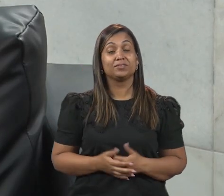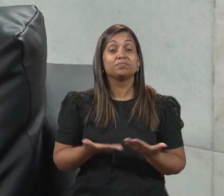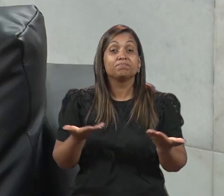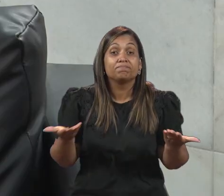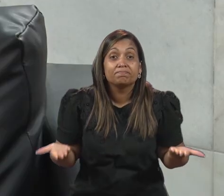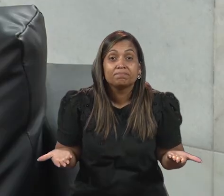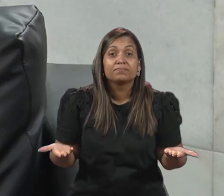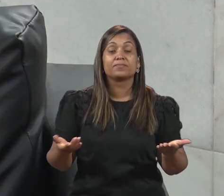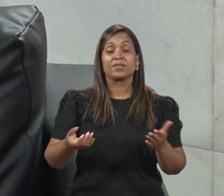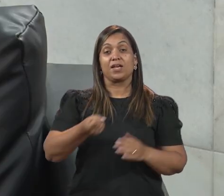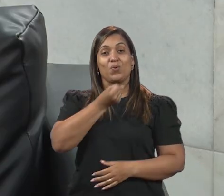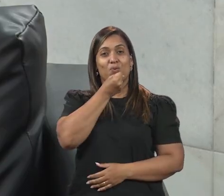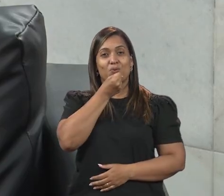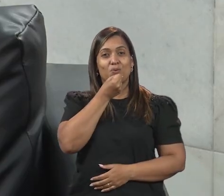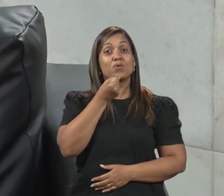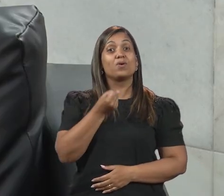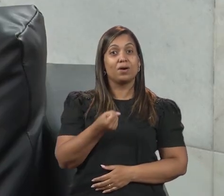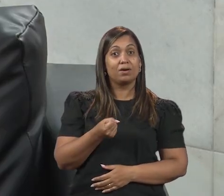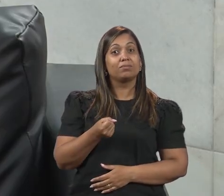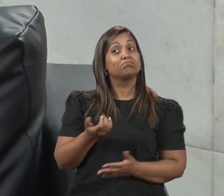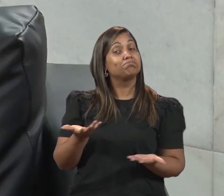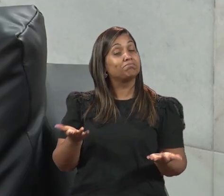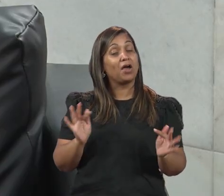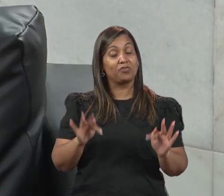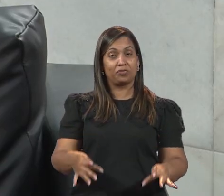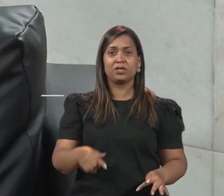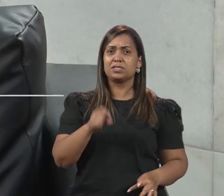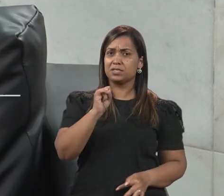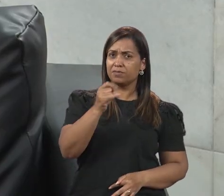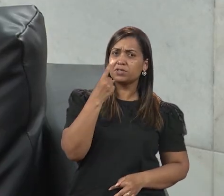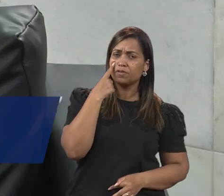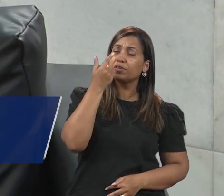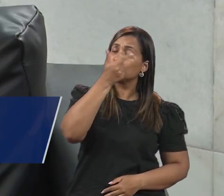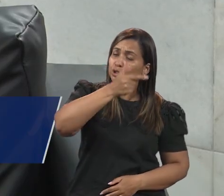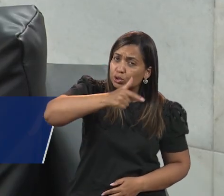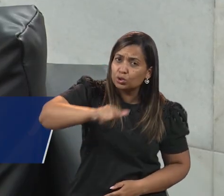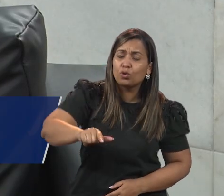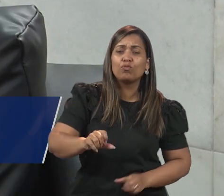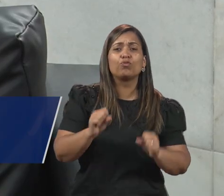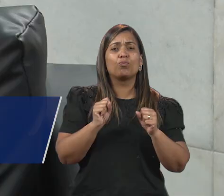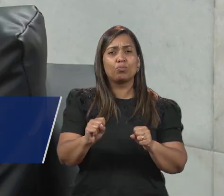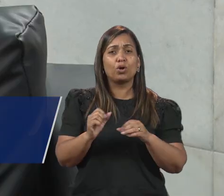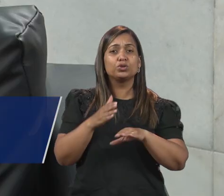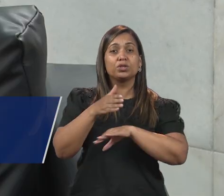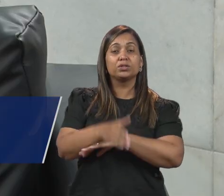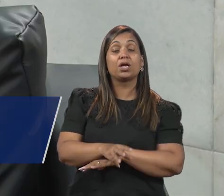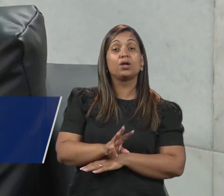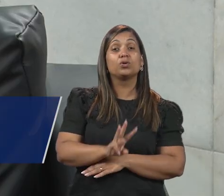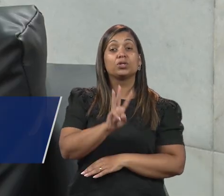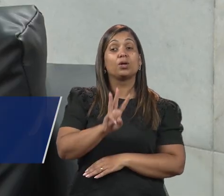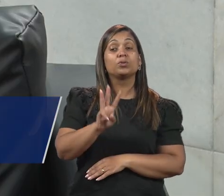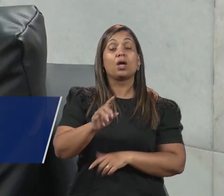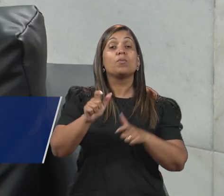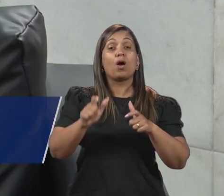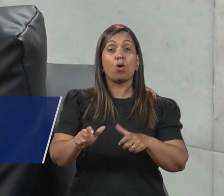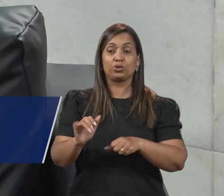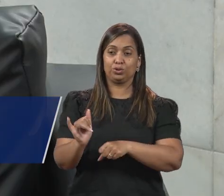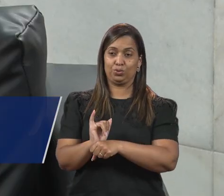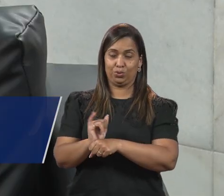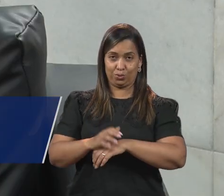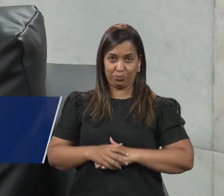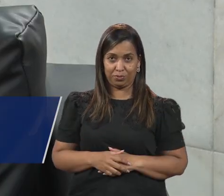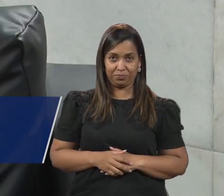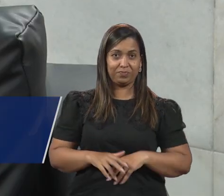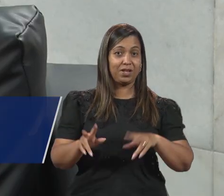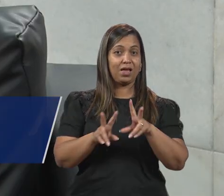Esta edição do Questão de Ordem fica por aqui. Se você quiser rever este programa, basta acessar o nosso canal no YouTube. Estamos lá